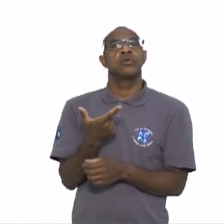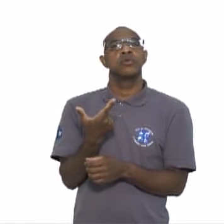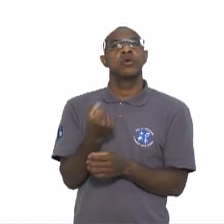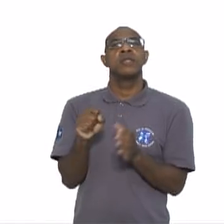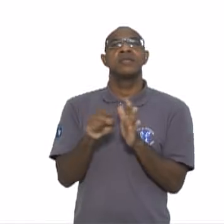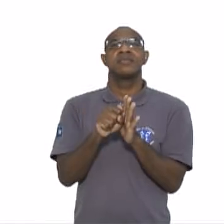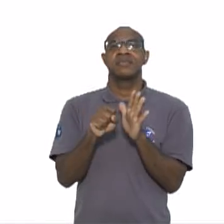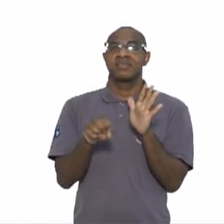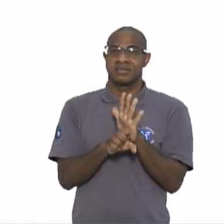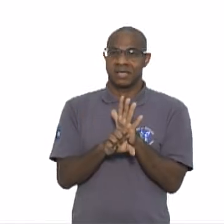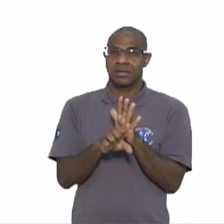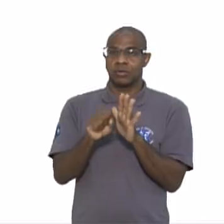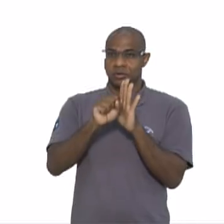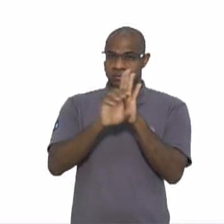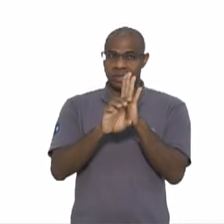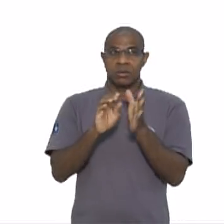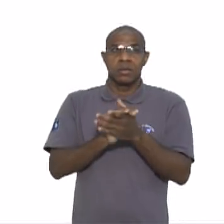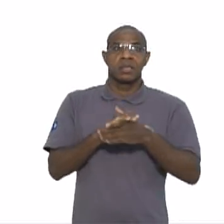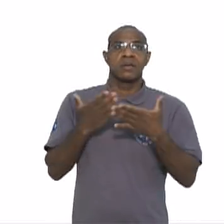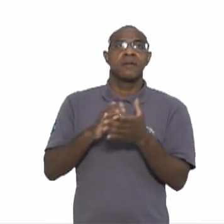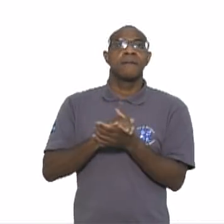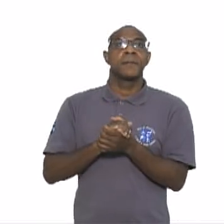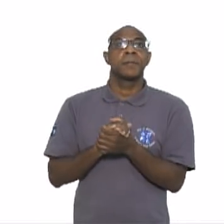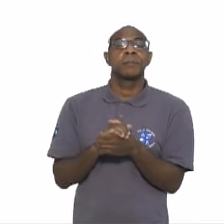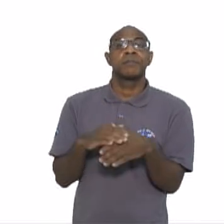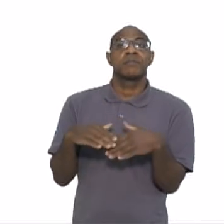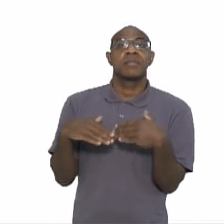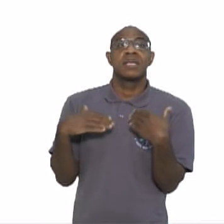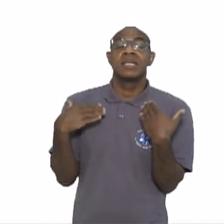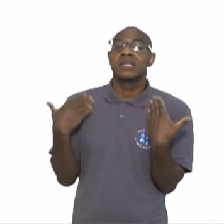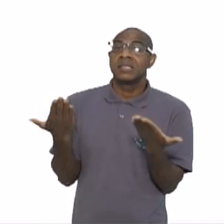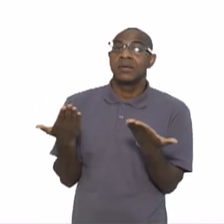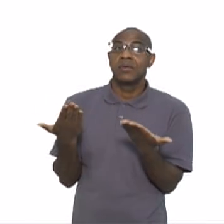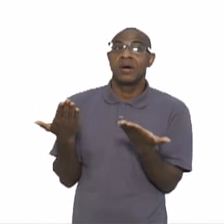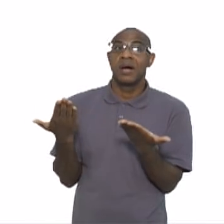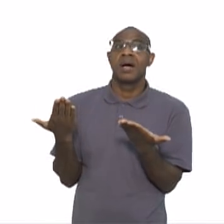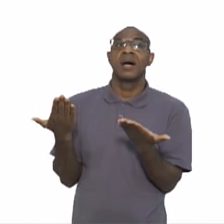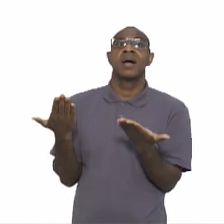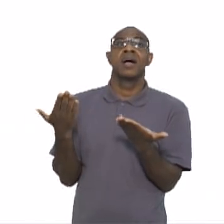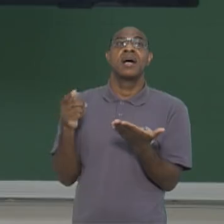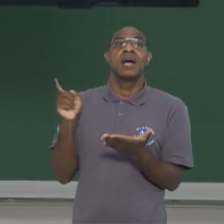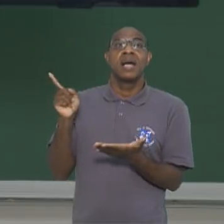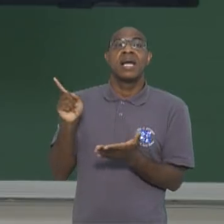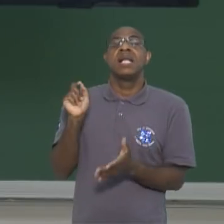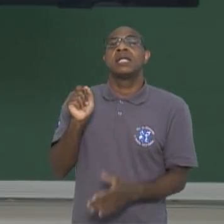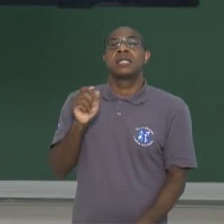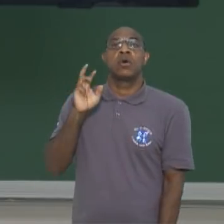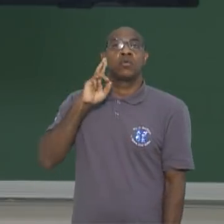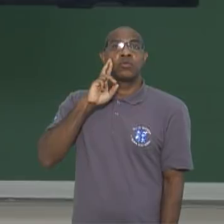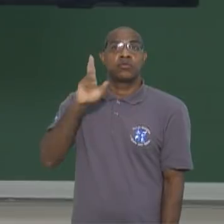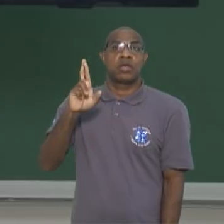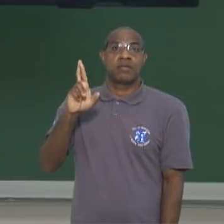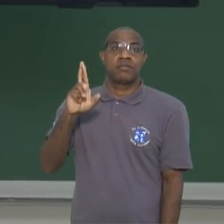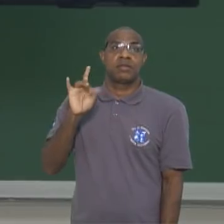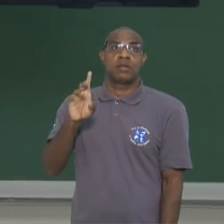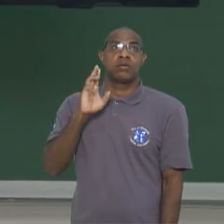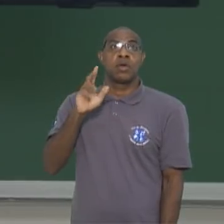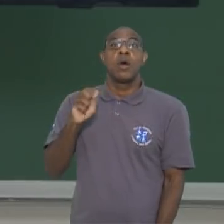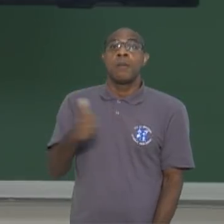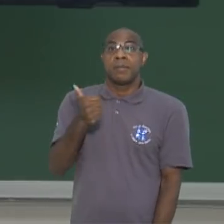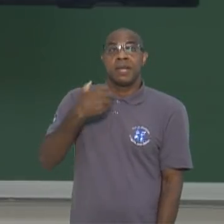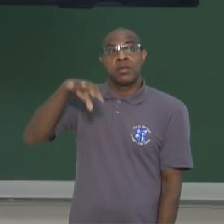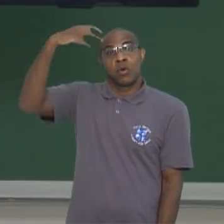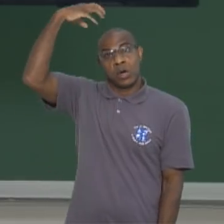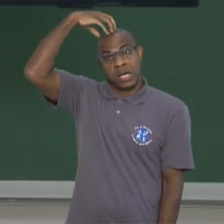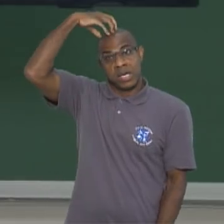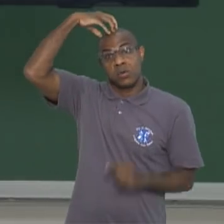para vocês, chefe tribal franco, que não chegou a ser rei. Tá? Ele era um chefe tribal. O primeiro rei franco